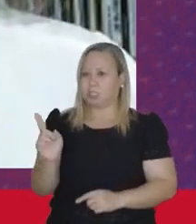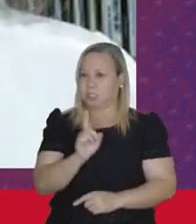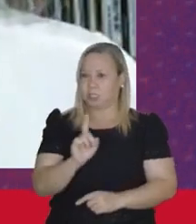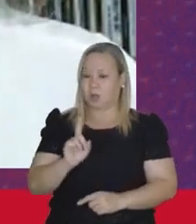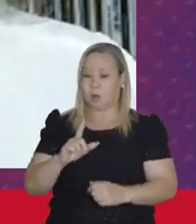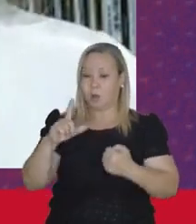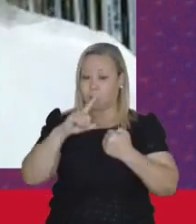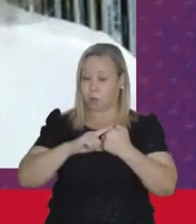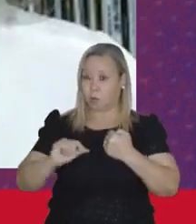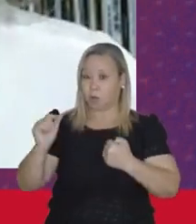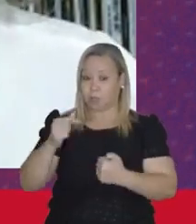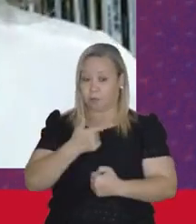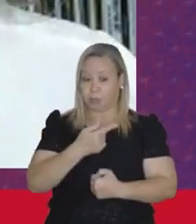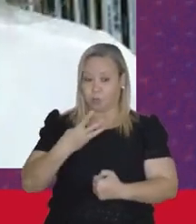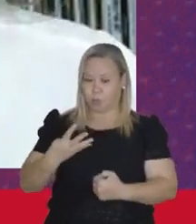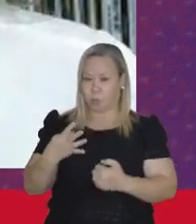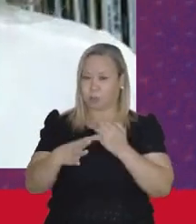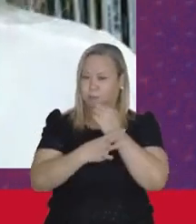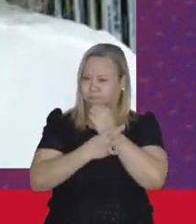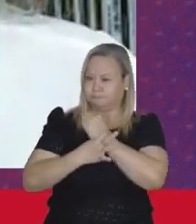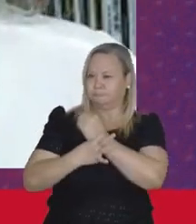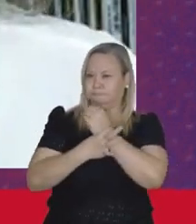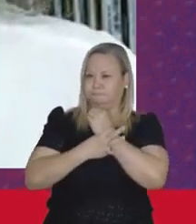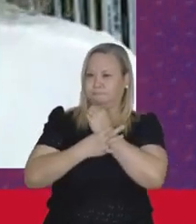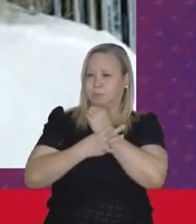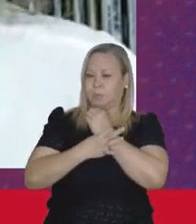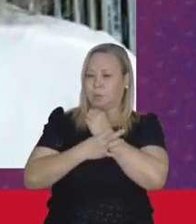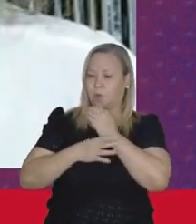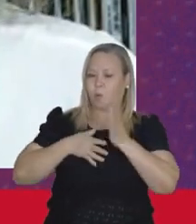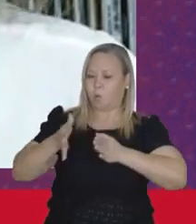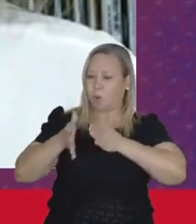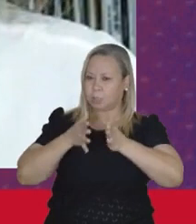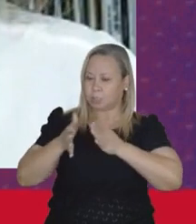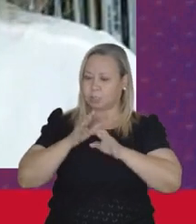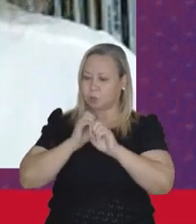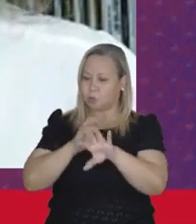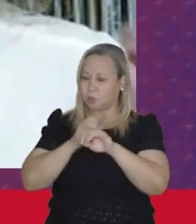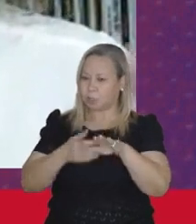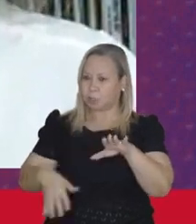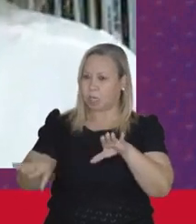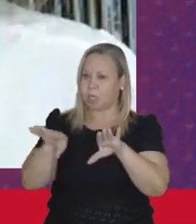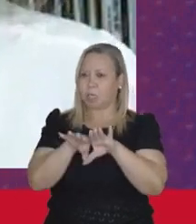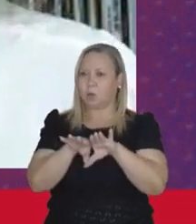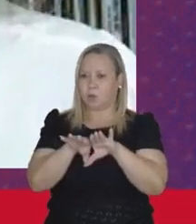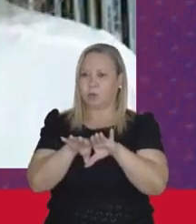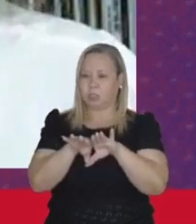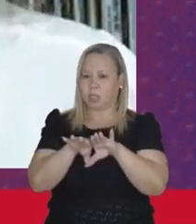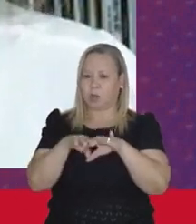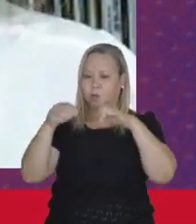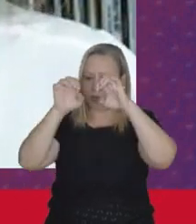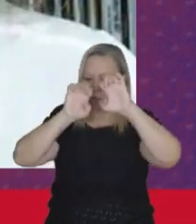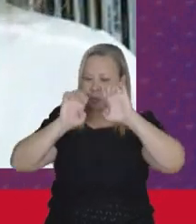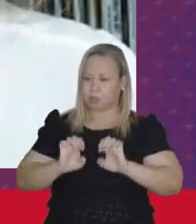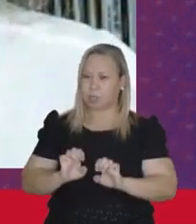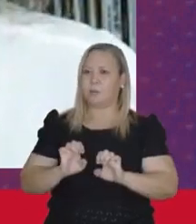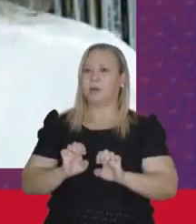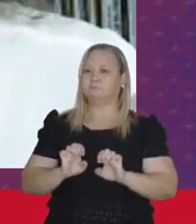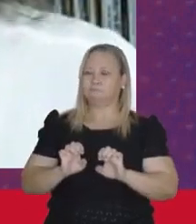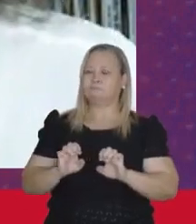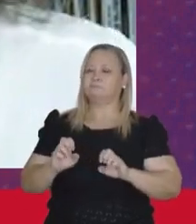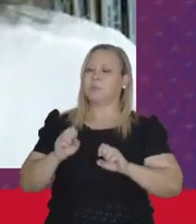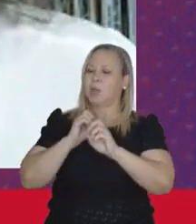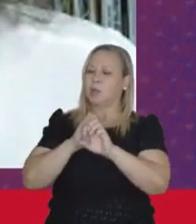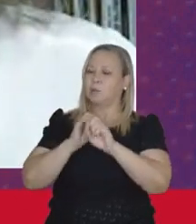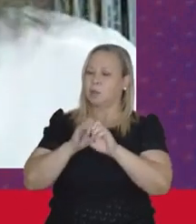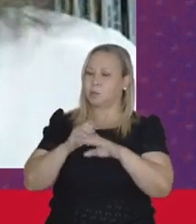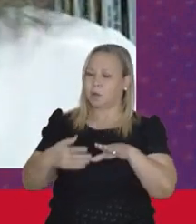artigo 24 assegura o acesso à educação inclusiva, em um sistema educacional inclusivo, e coloca